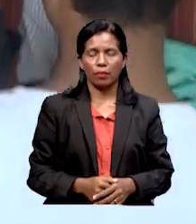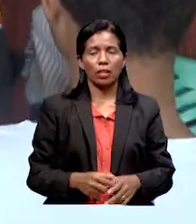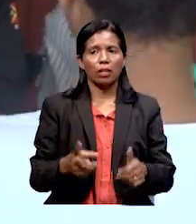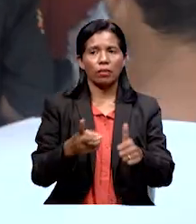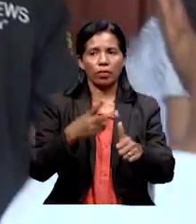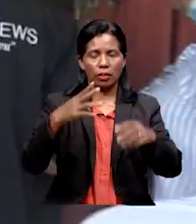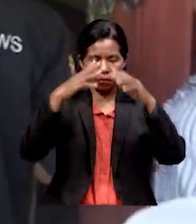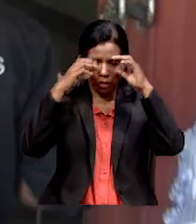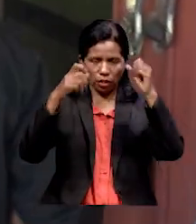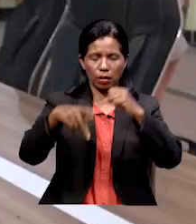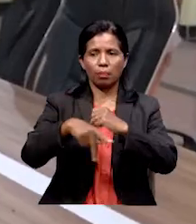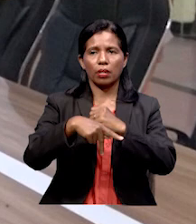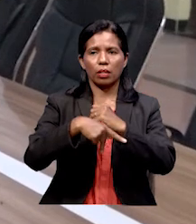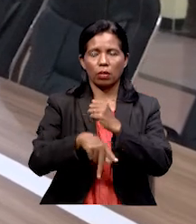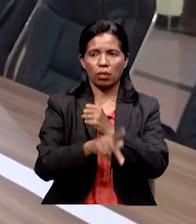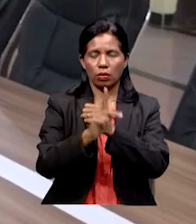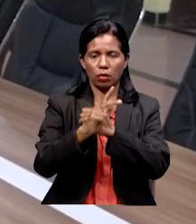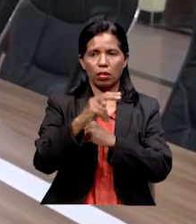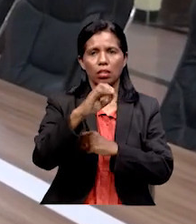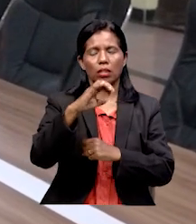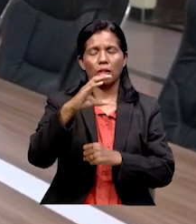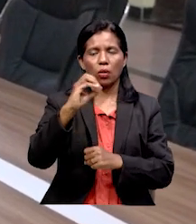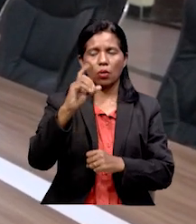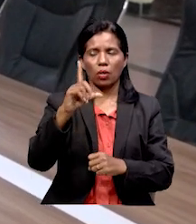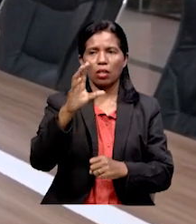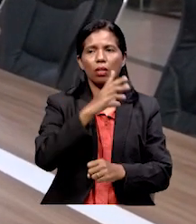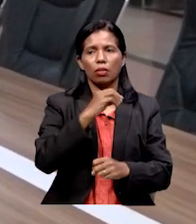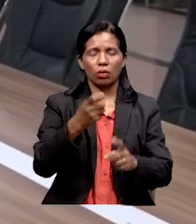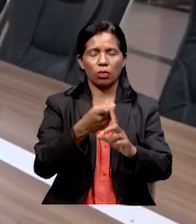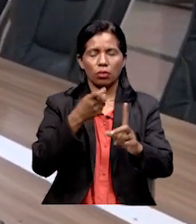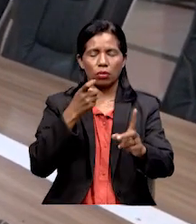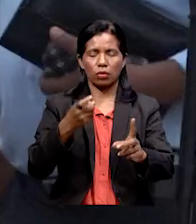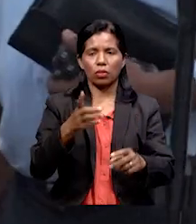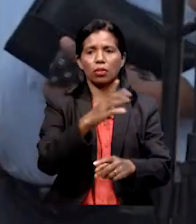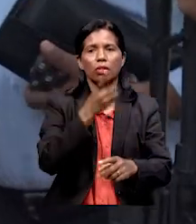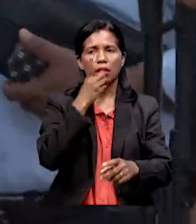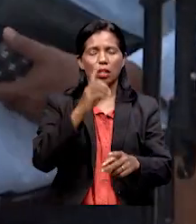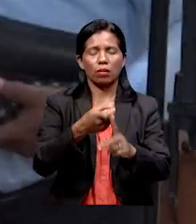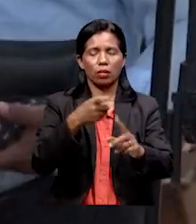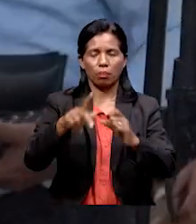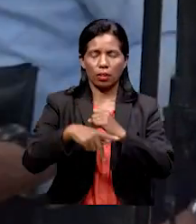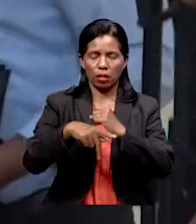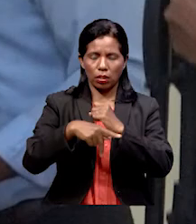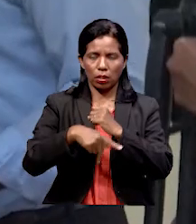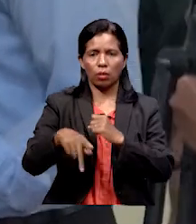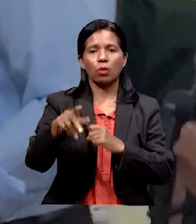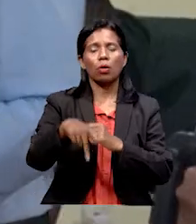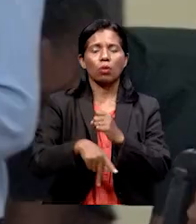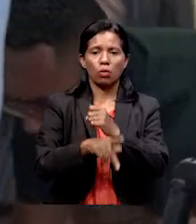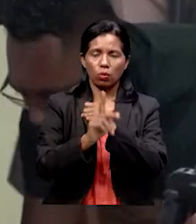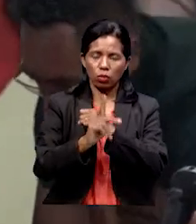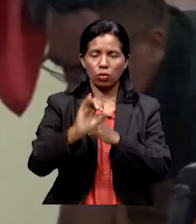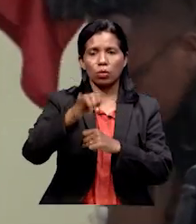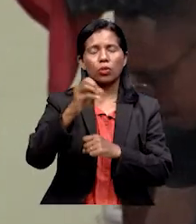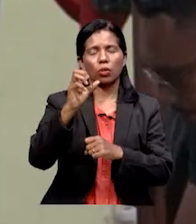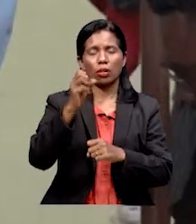Vice-presidente Partido Kuntu, Nicolau Lino Freitas Belo, rejeita a declaração russo secretário-geral Partido Kuntu, José Agostinho da Silva, nebe